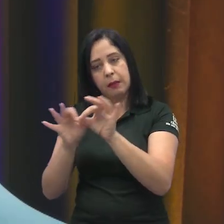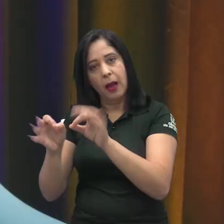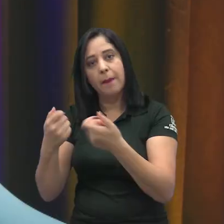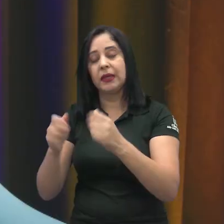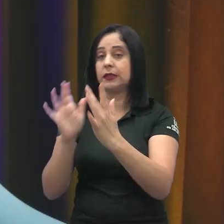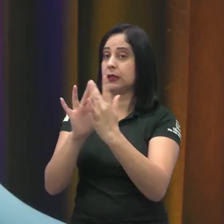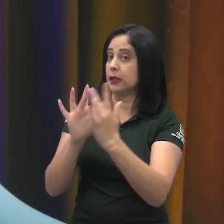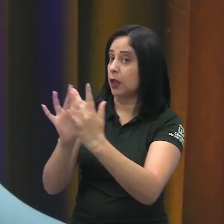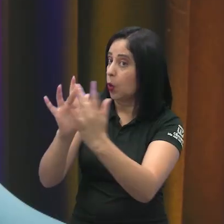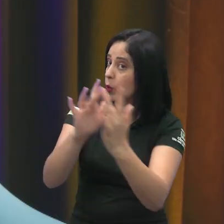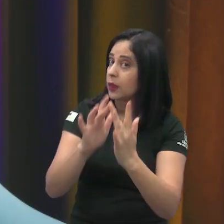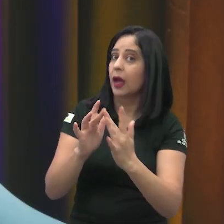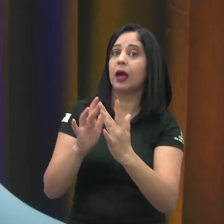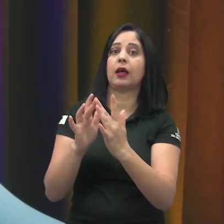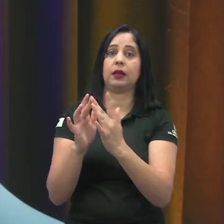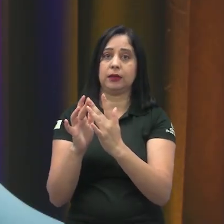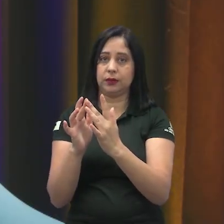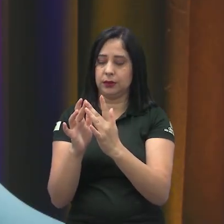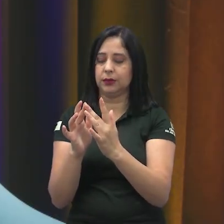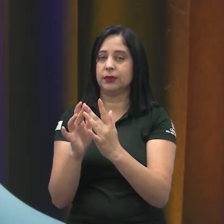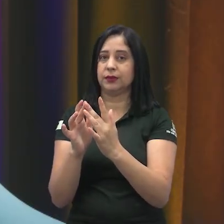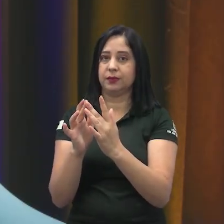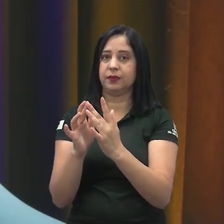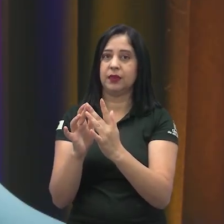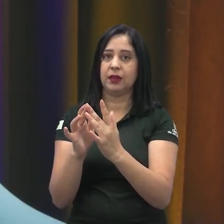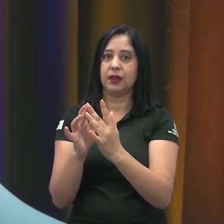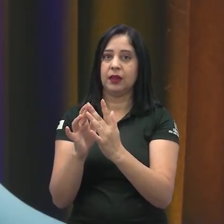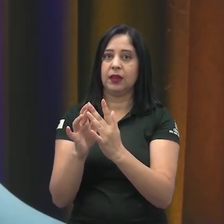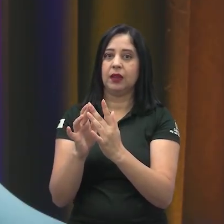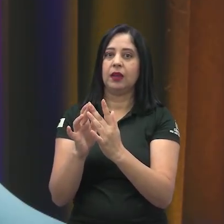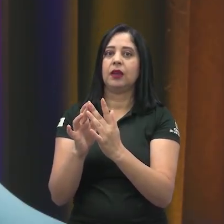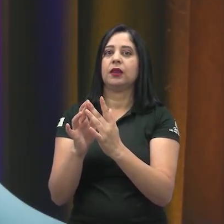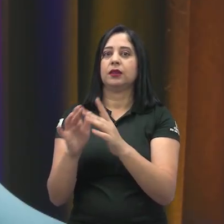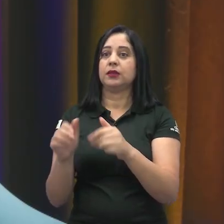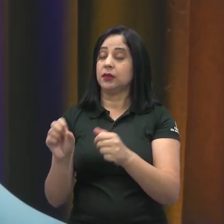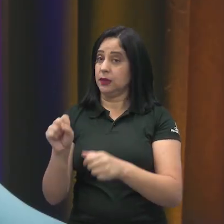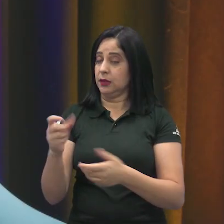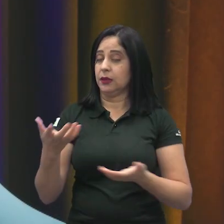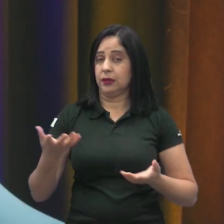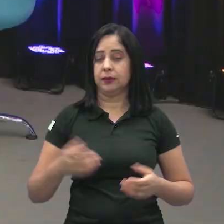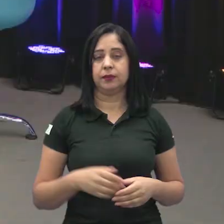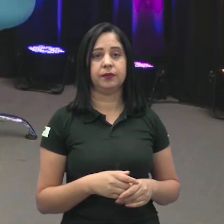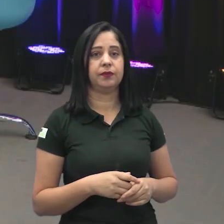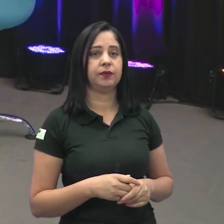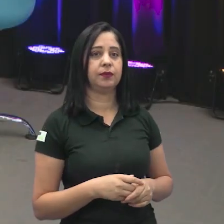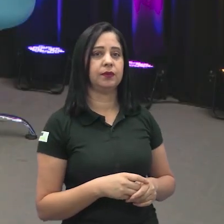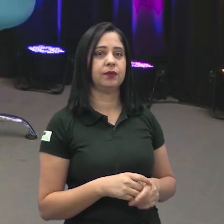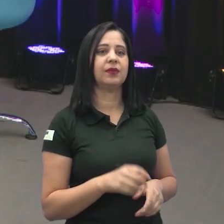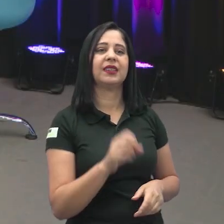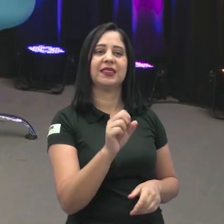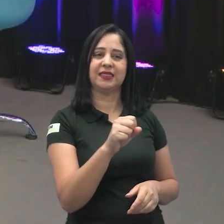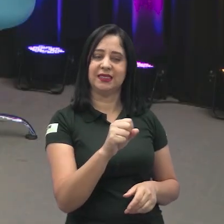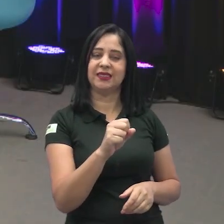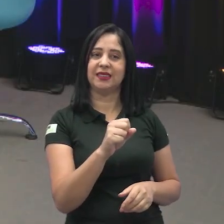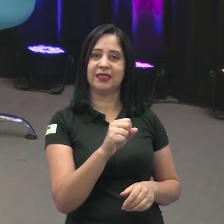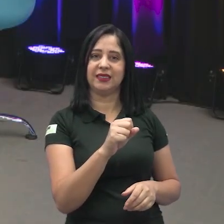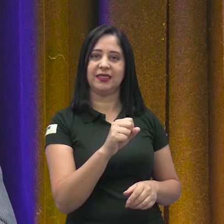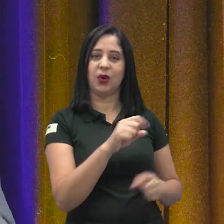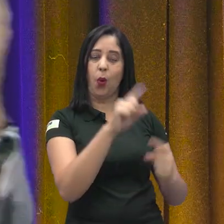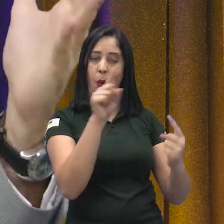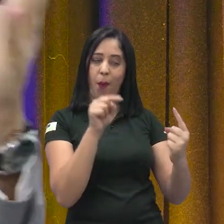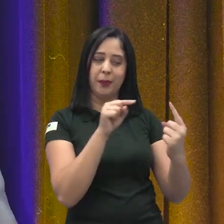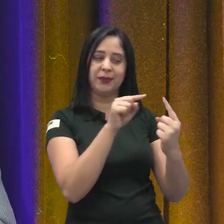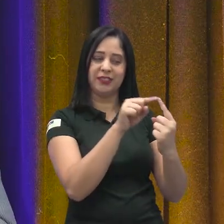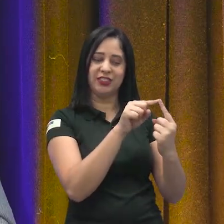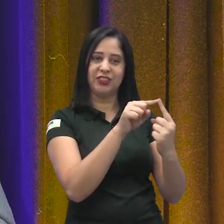ter network, precisa ter contatos que vão te ajudar a colocar em outros lugares e abrir outras portas, né? Essa questão do propósito, acho que você